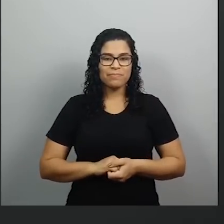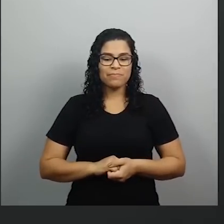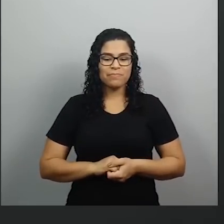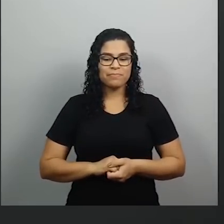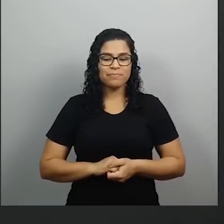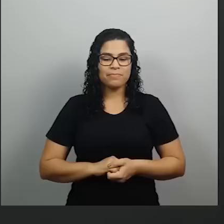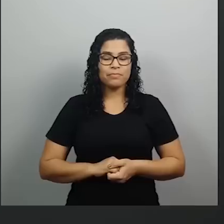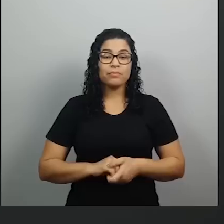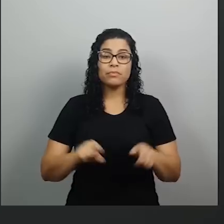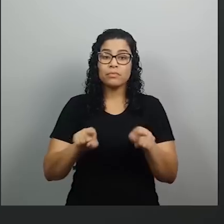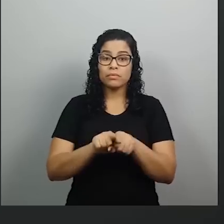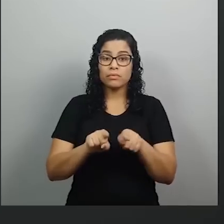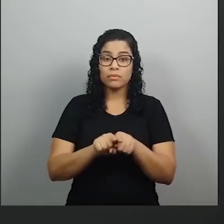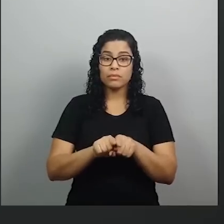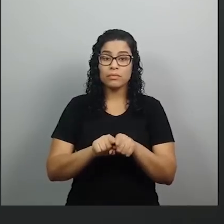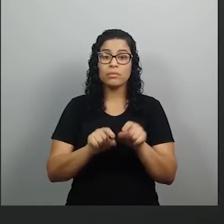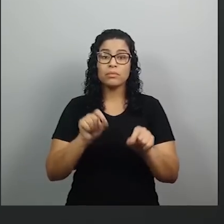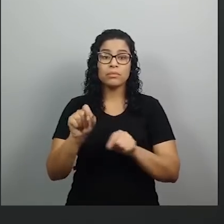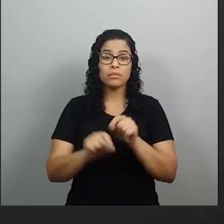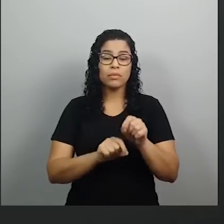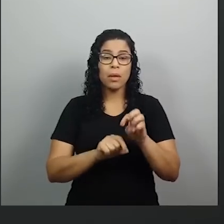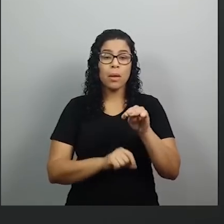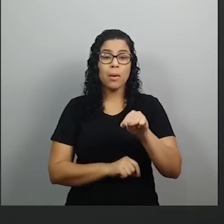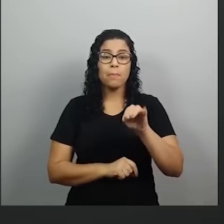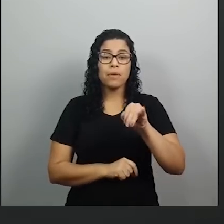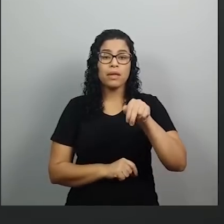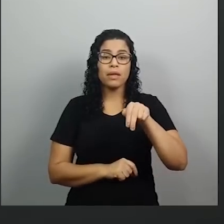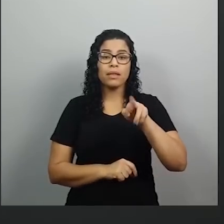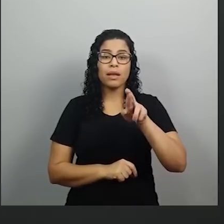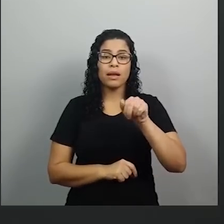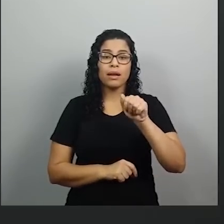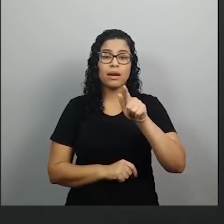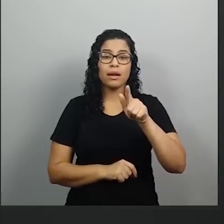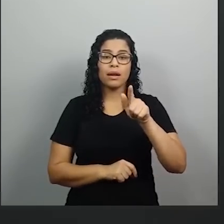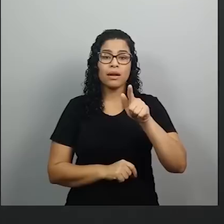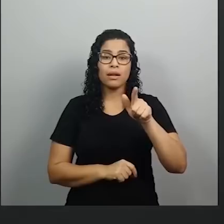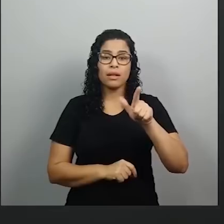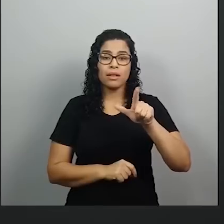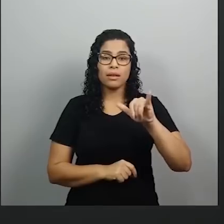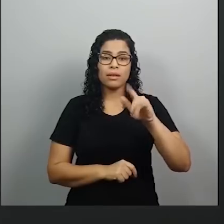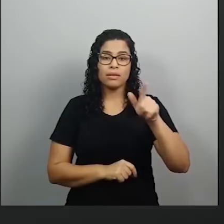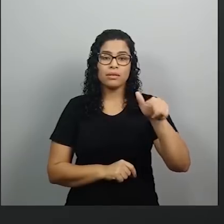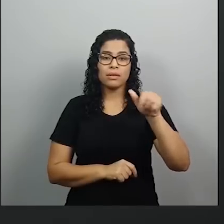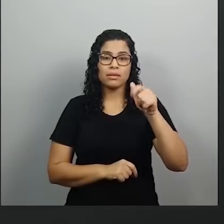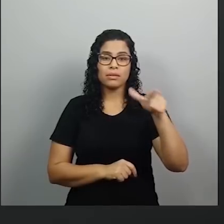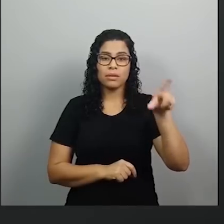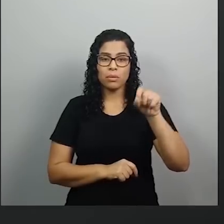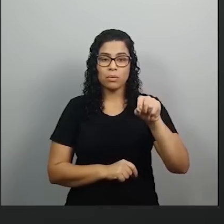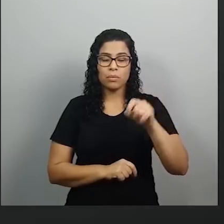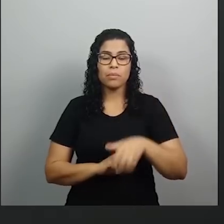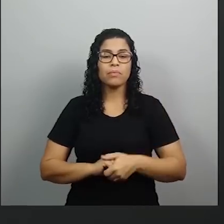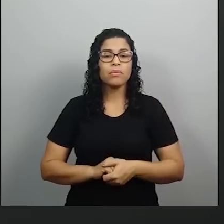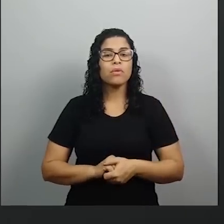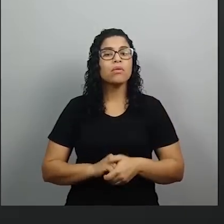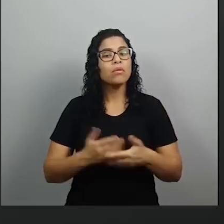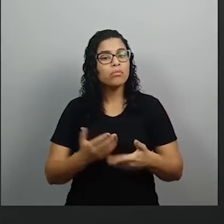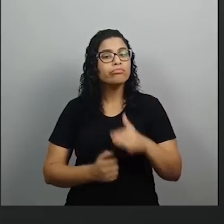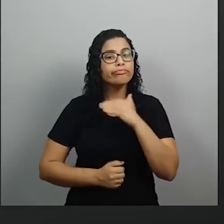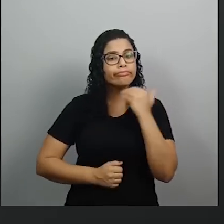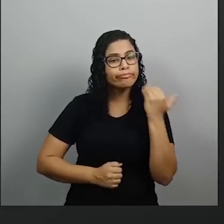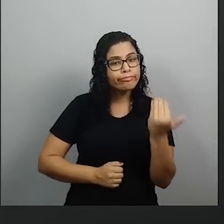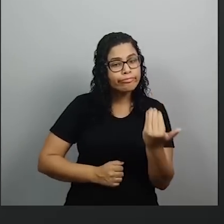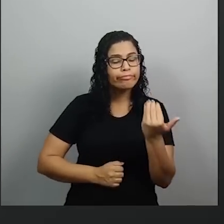eu vou ter também a mineralização. A mineralização, então, aquele ser, ele morreu, ele está